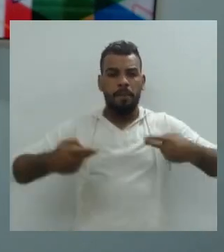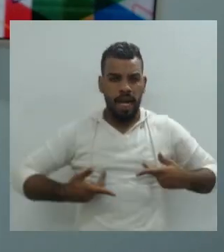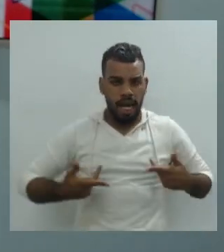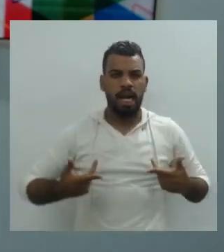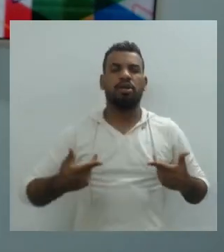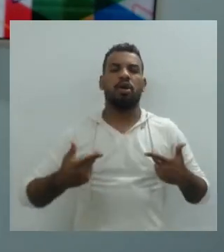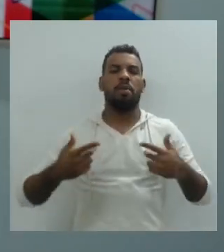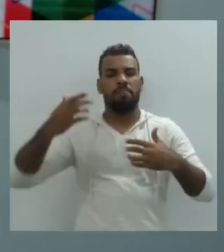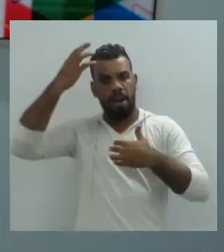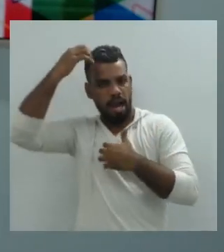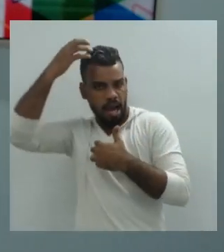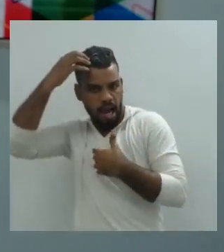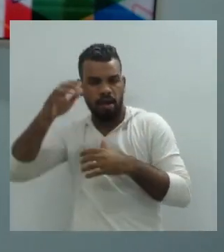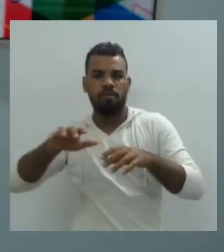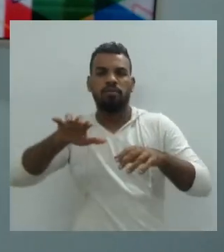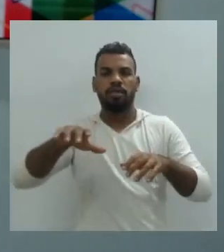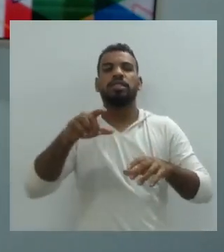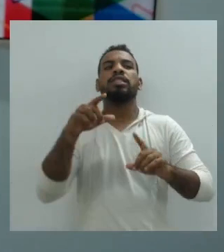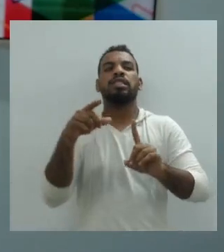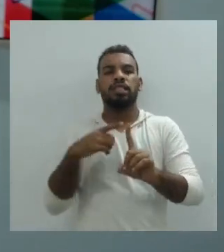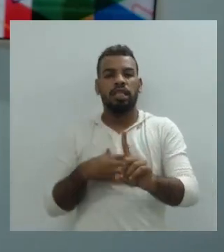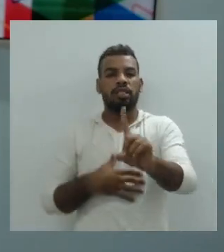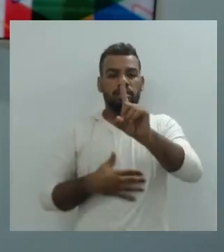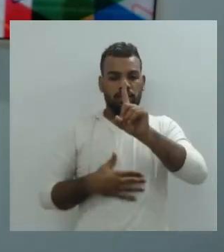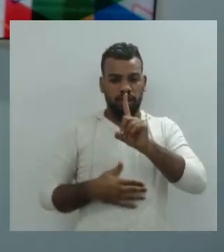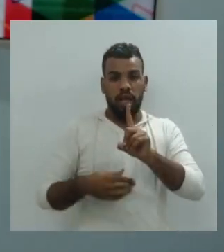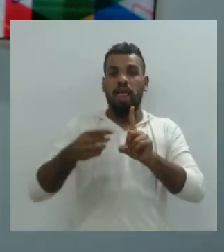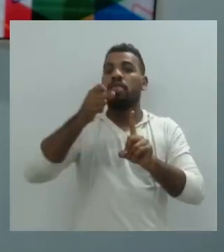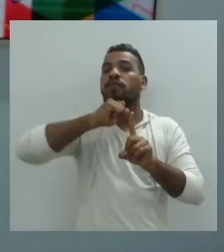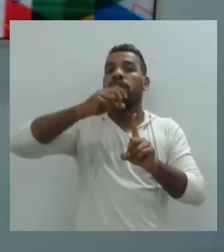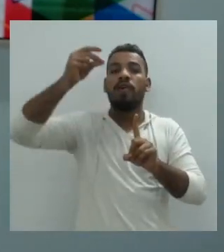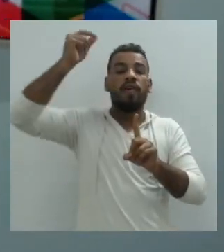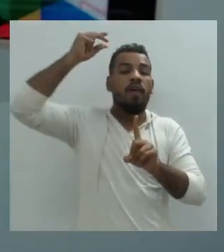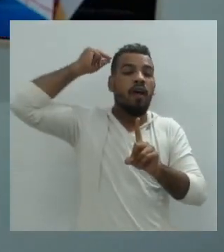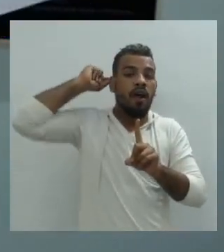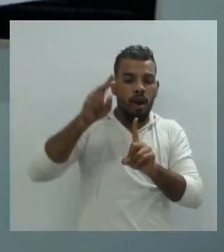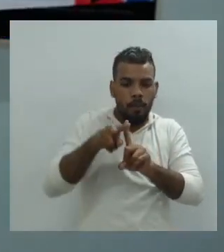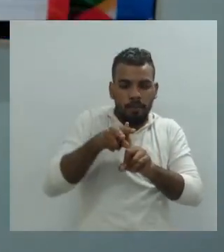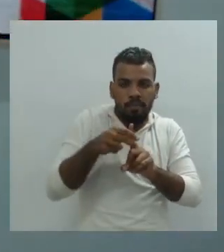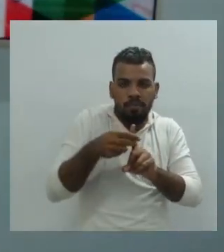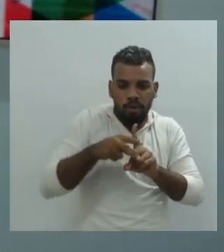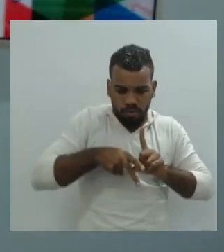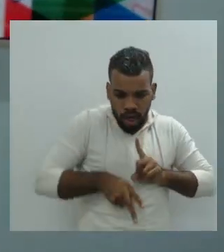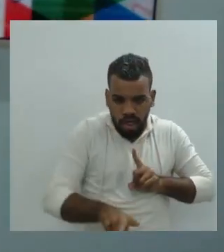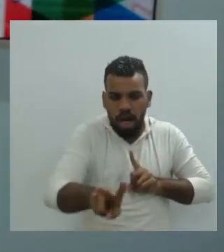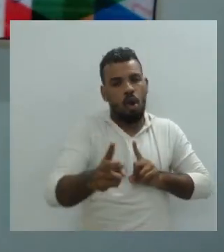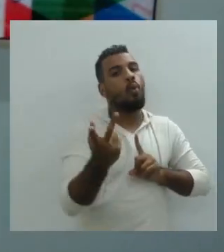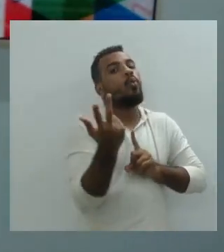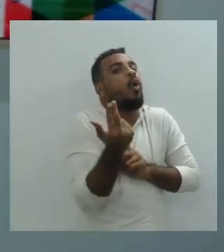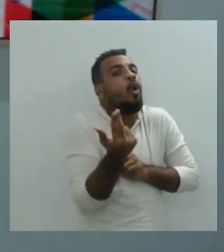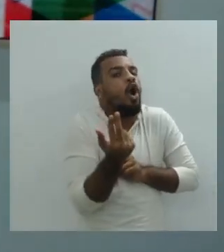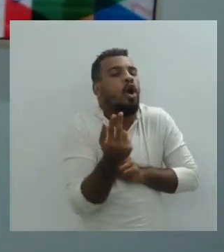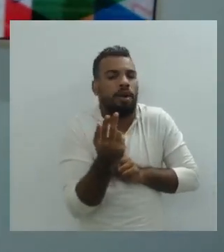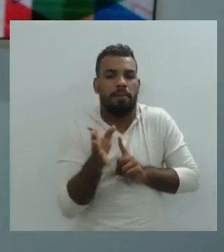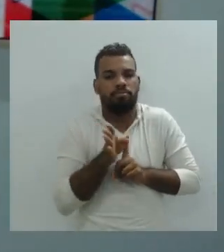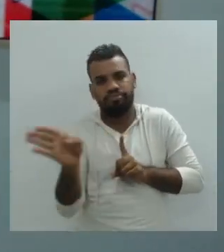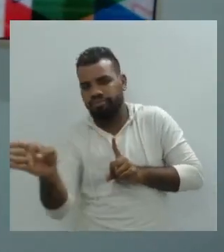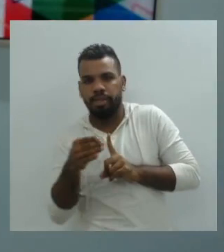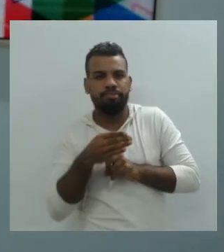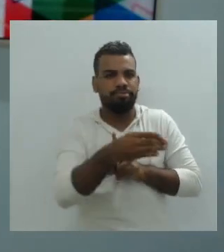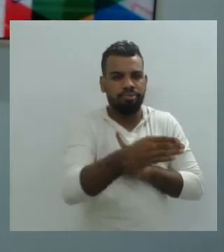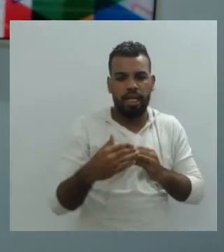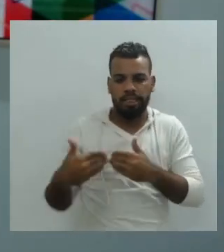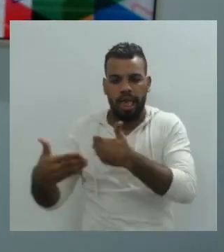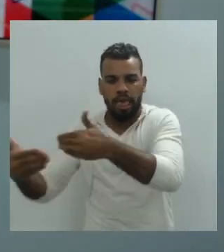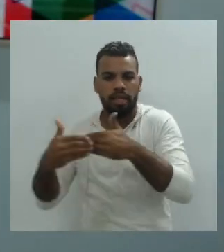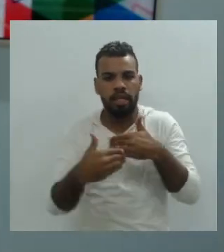falei, possuem um ancestral comum. Não esquece disso, tá bem? Pesquisas